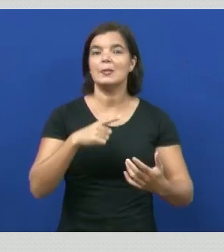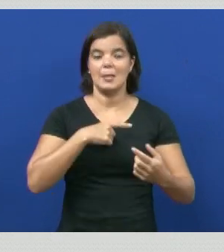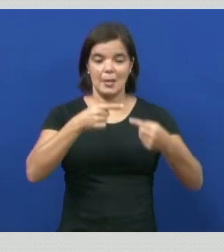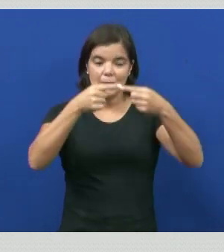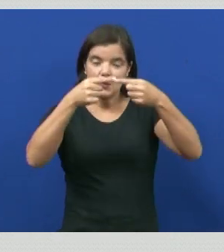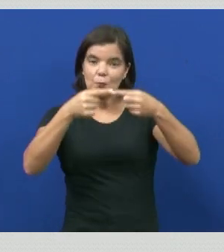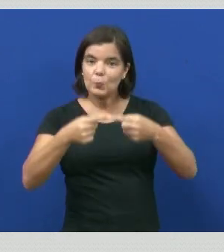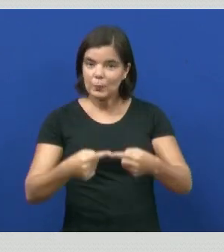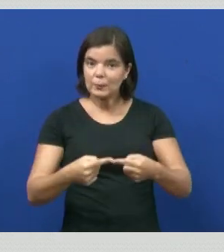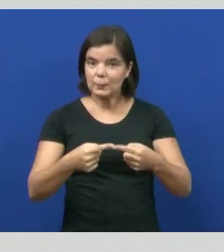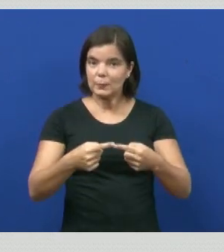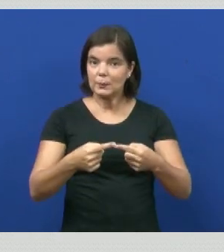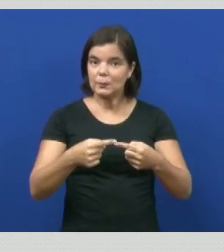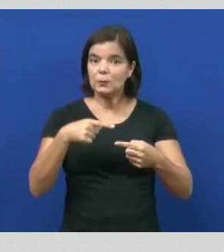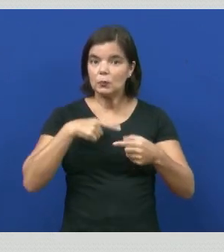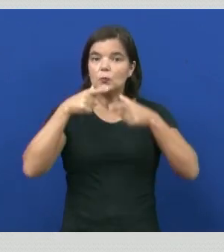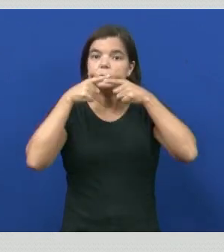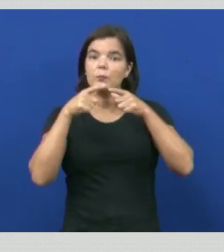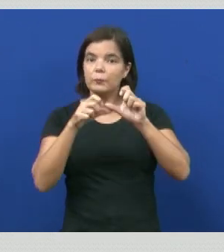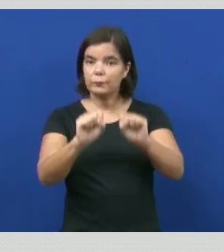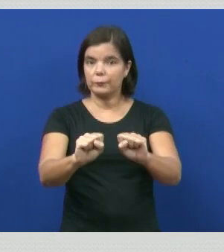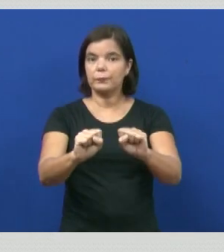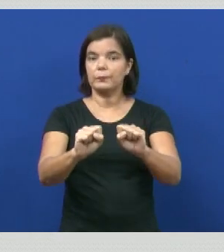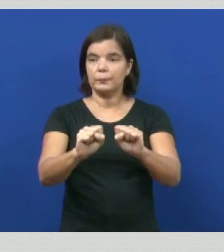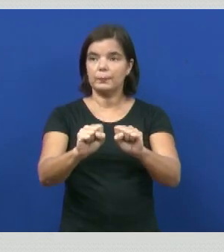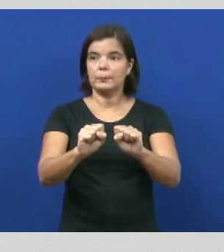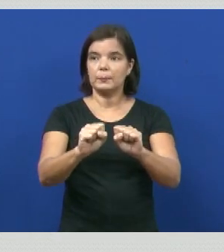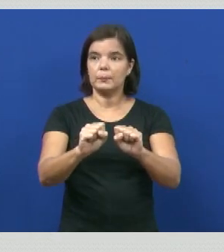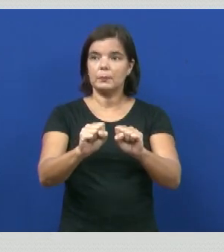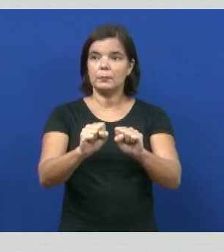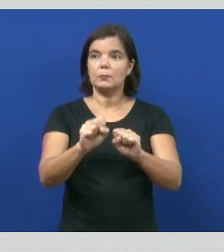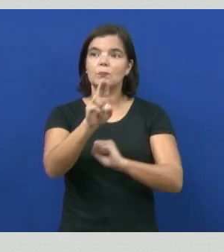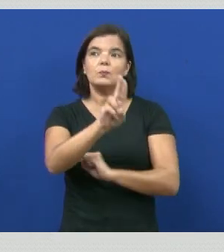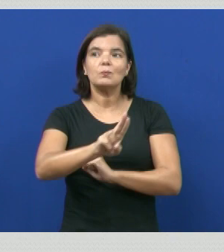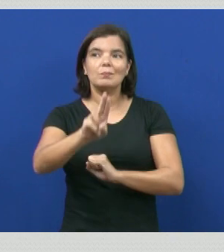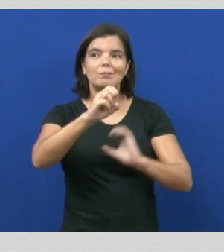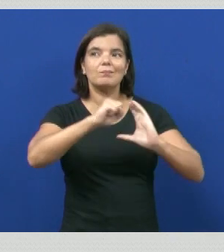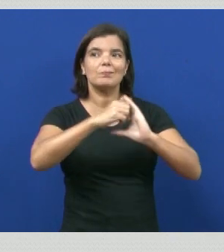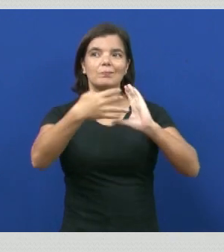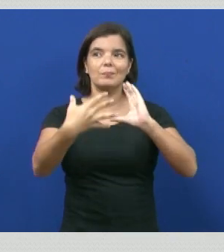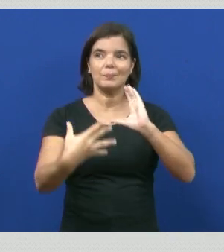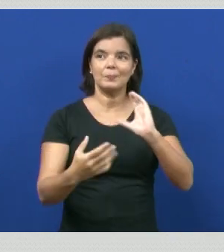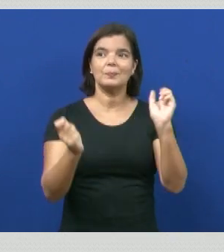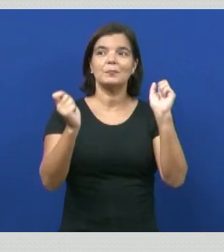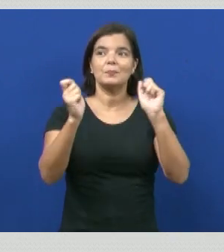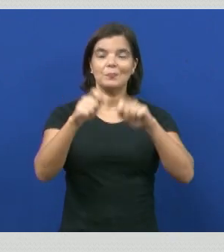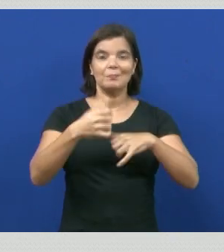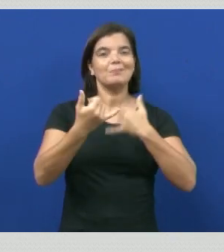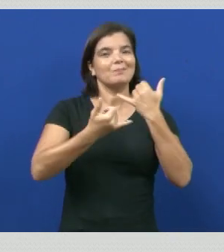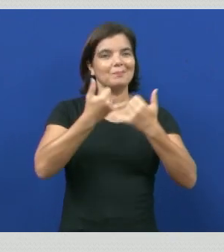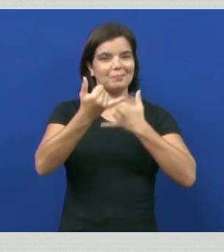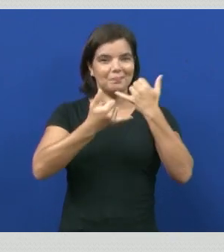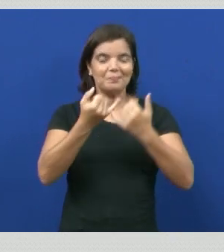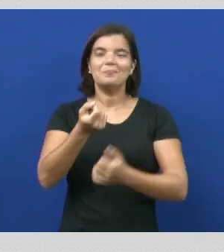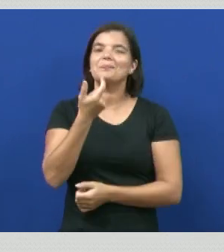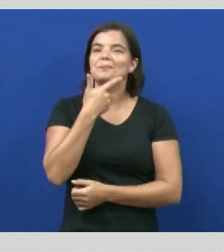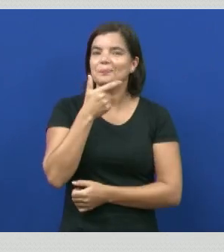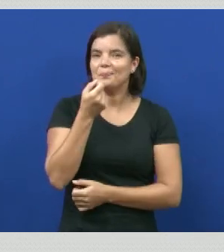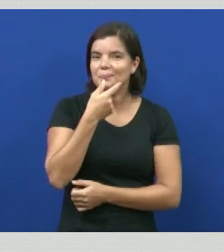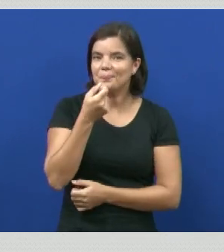coesão vai se dar por meio de mecanismos linguísticos, utilizando as características do que é considerado divertido e